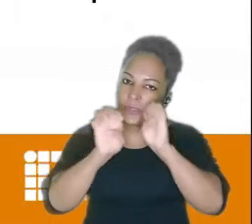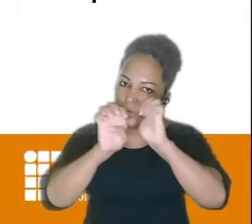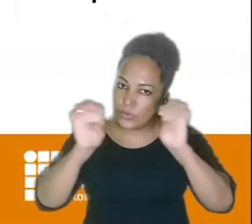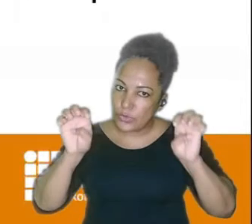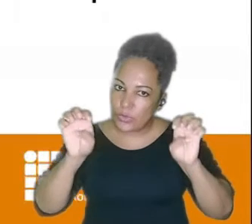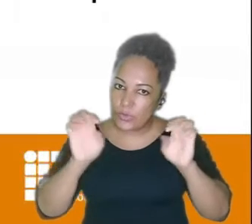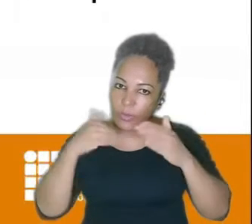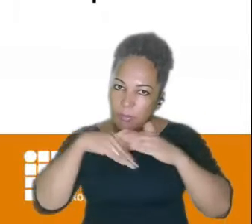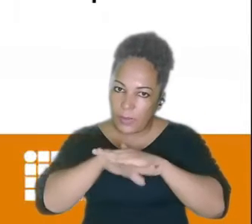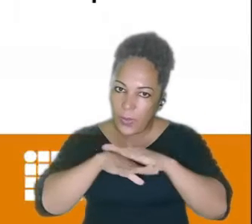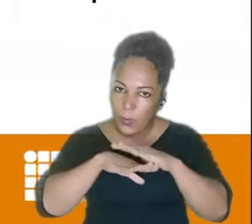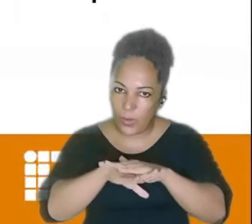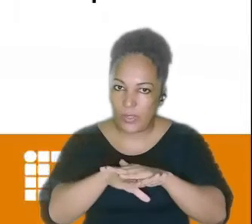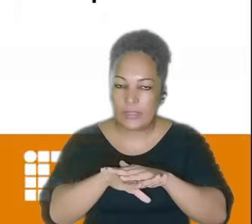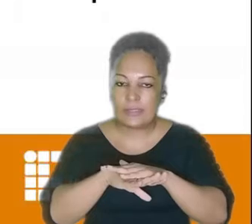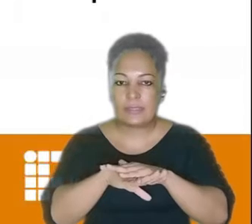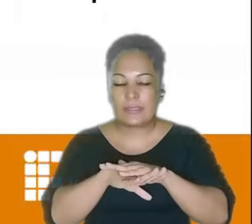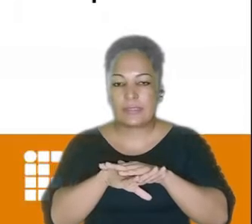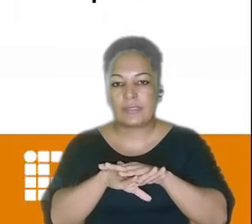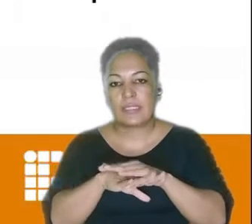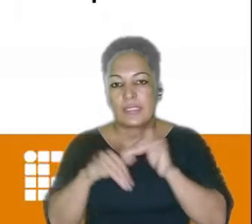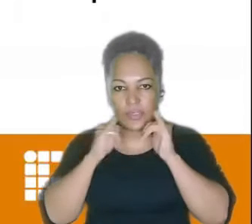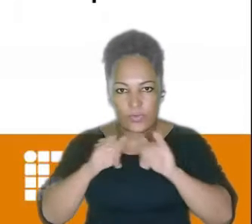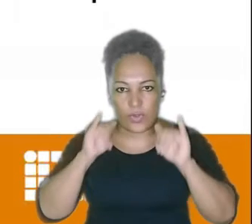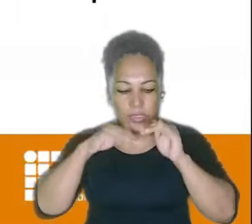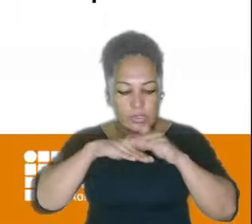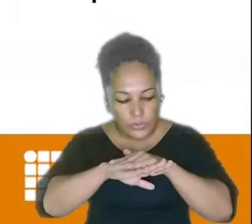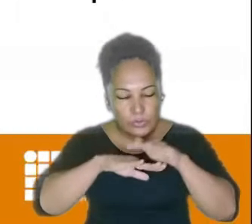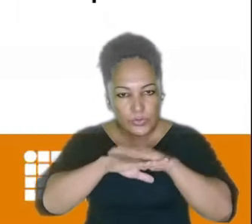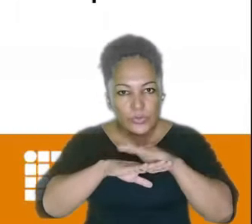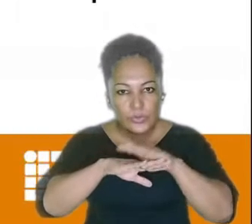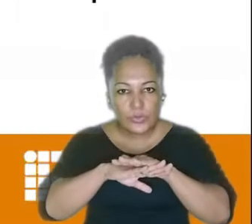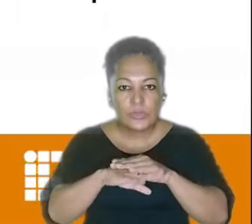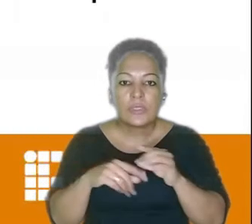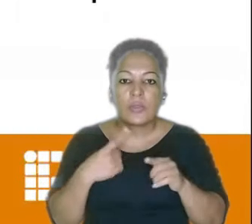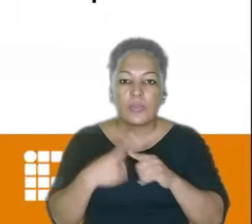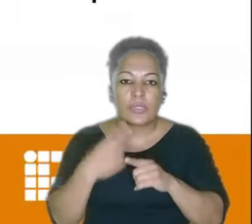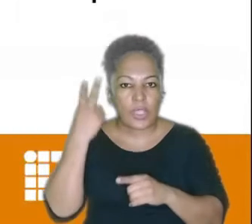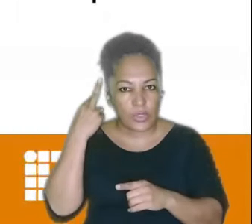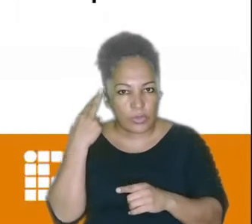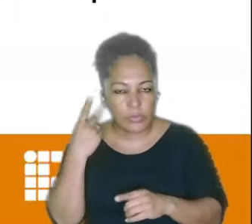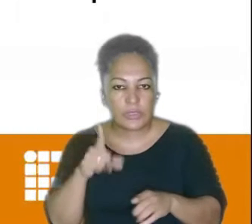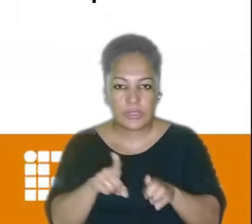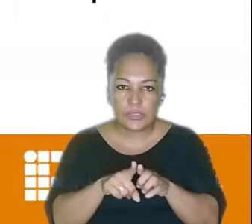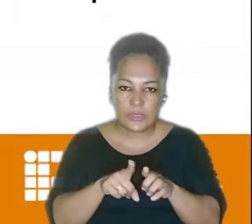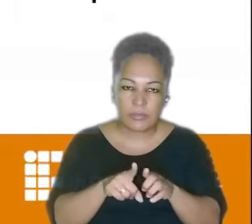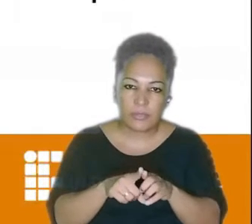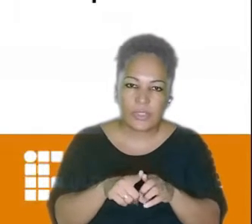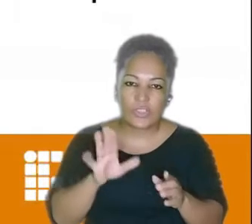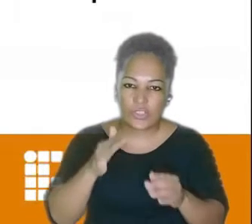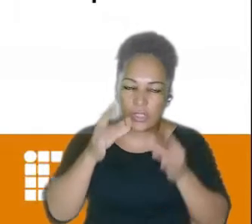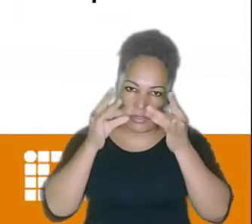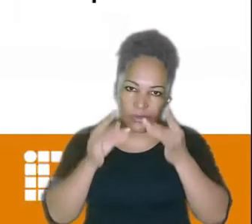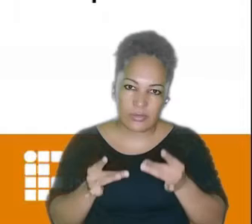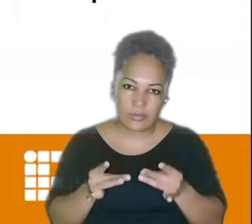de uma estrutura para armazenar as suas informações, né? Normalmente porque nós temos os requisitos, como